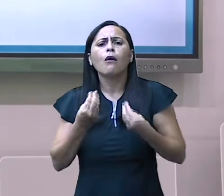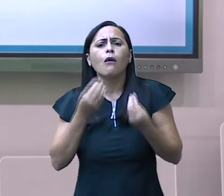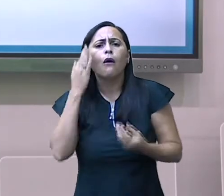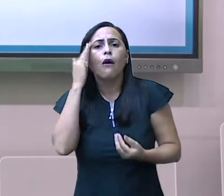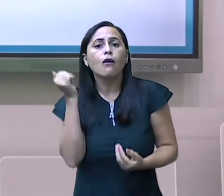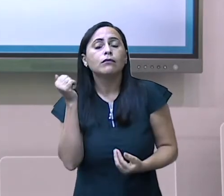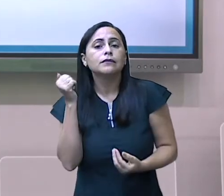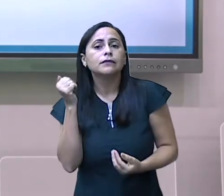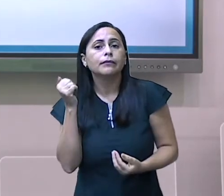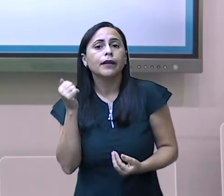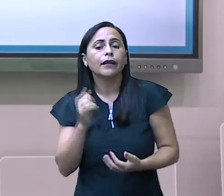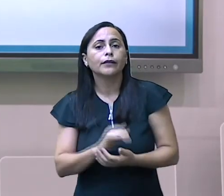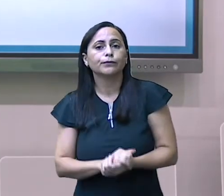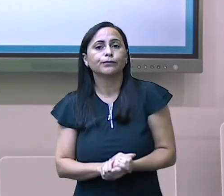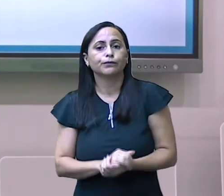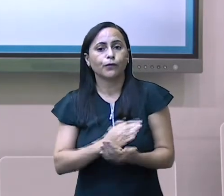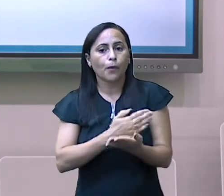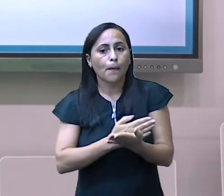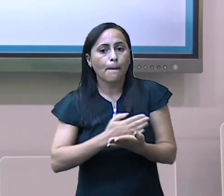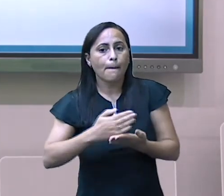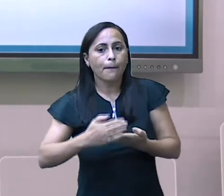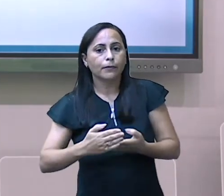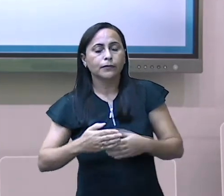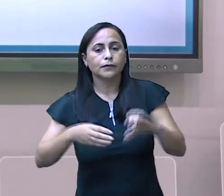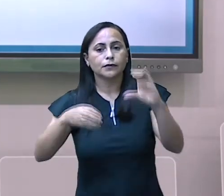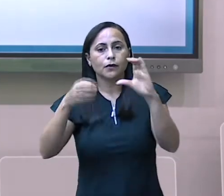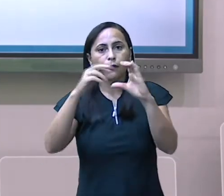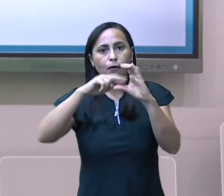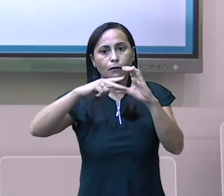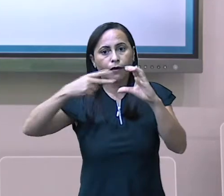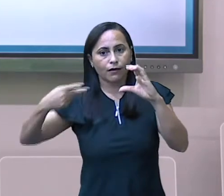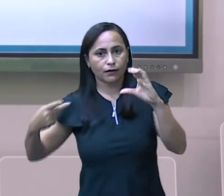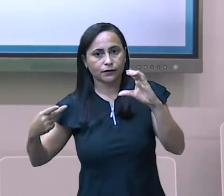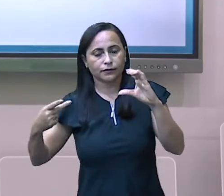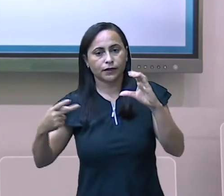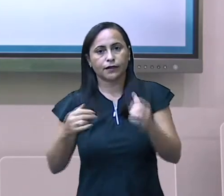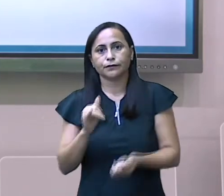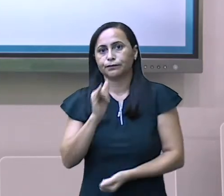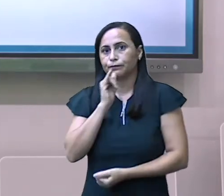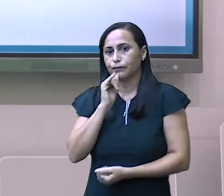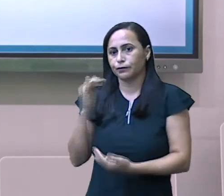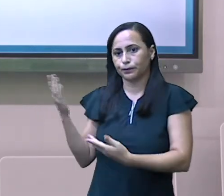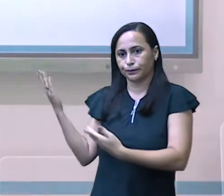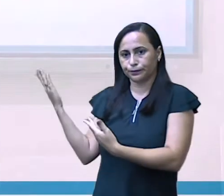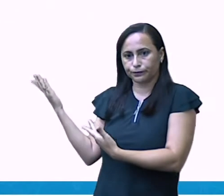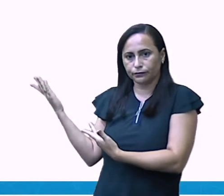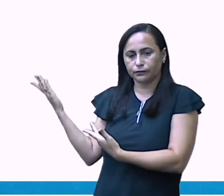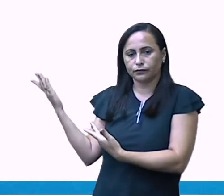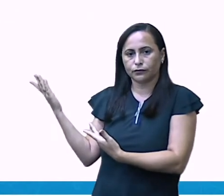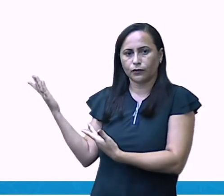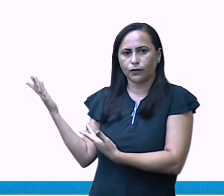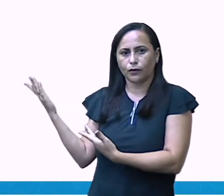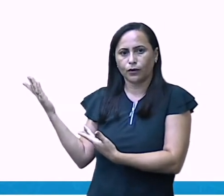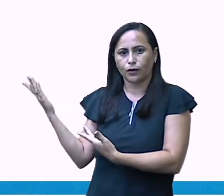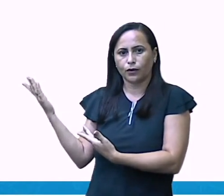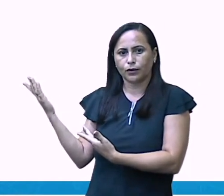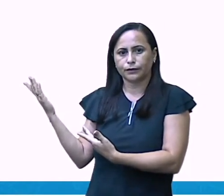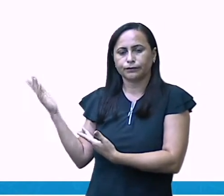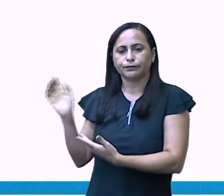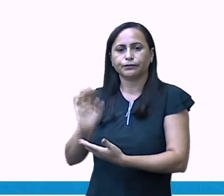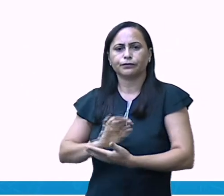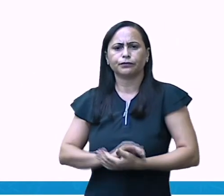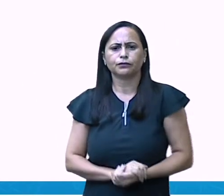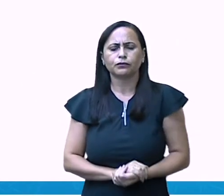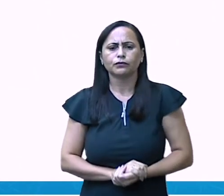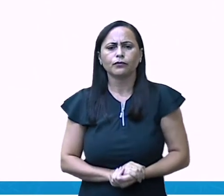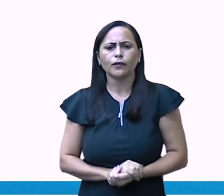da classificação desse solo. Por exemplo, olha, de acordo